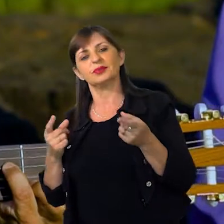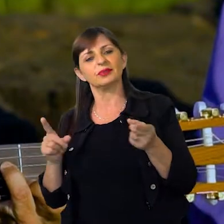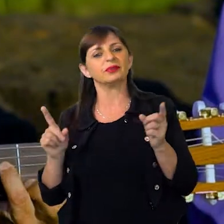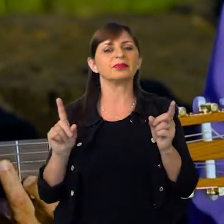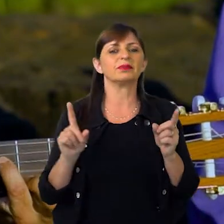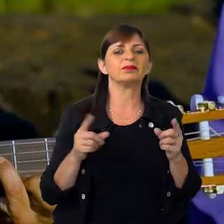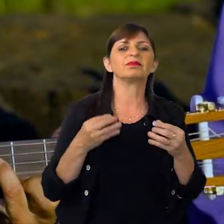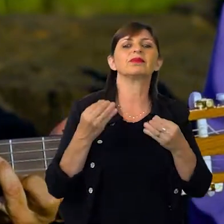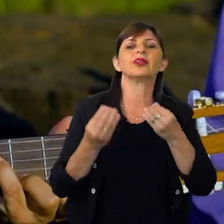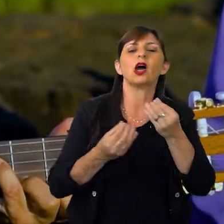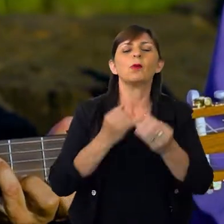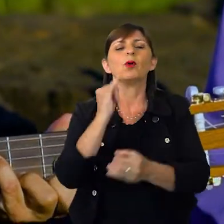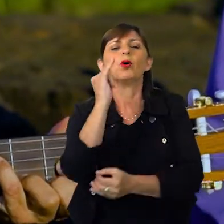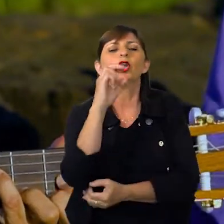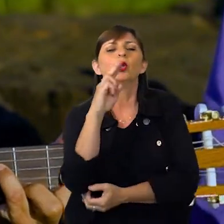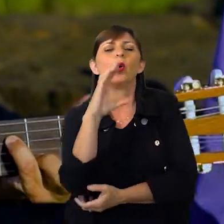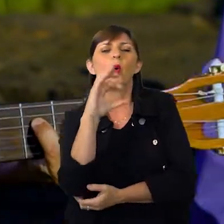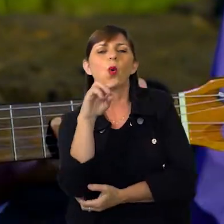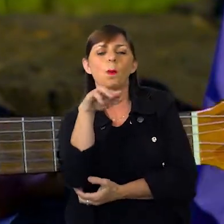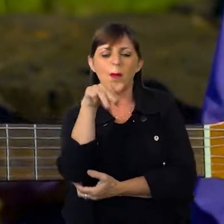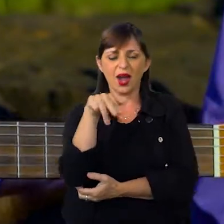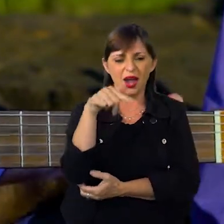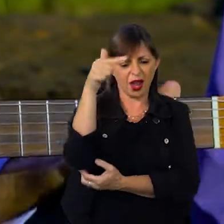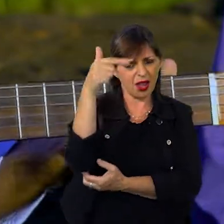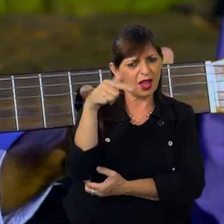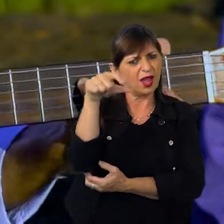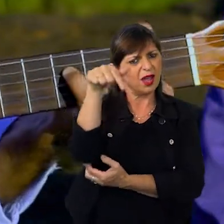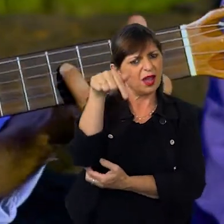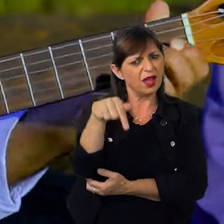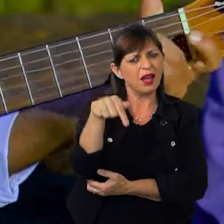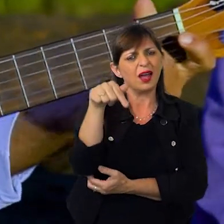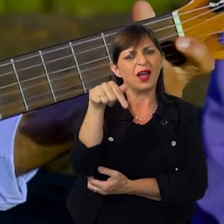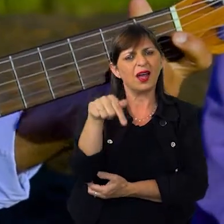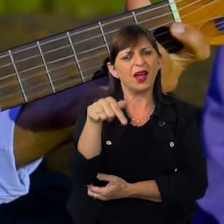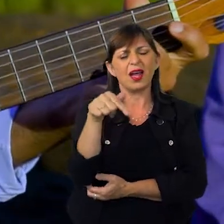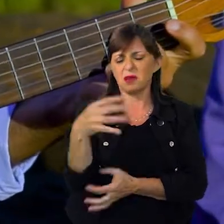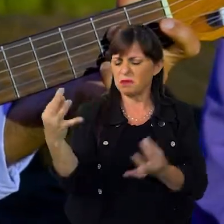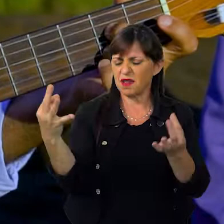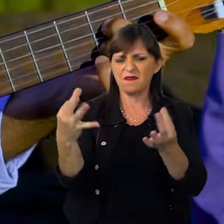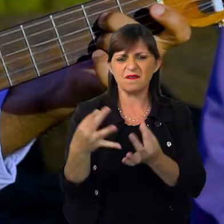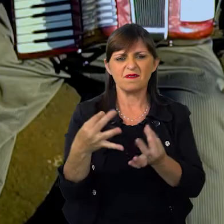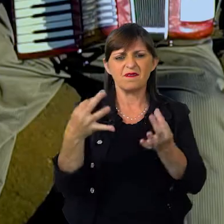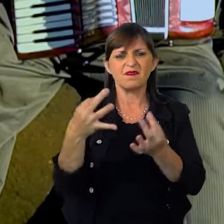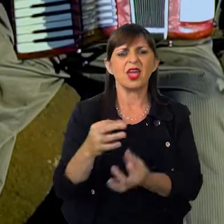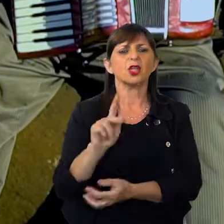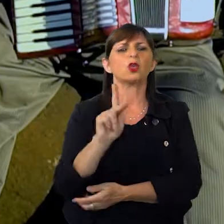volta oe uma vertente Guarani